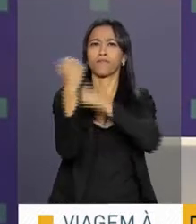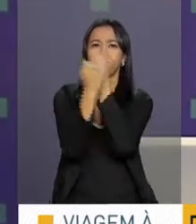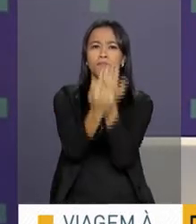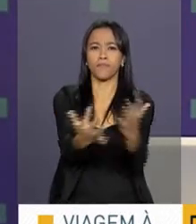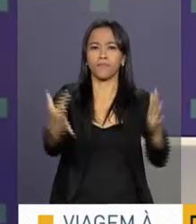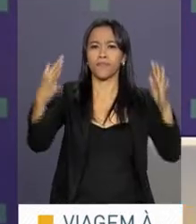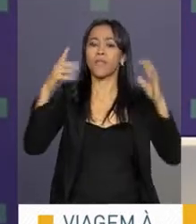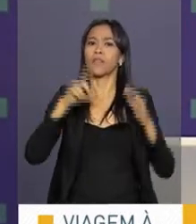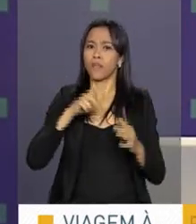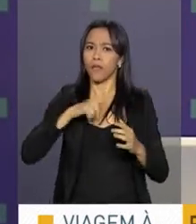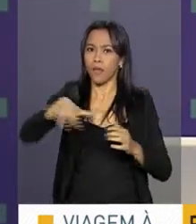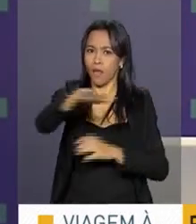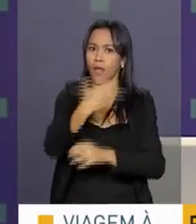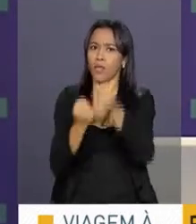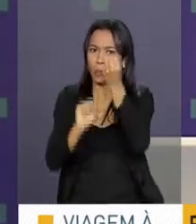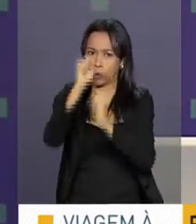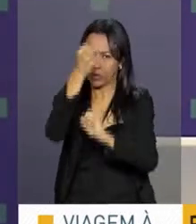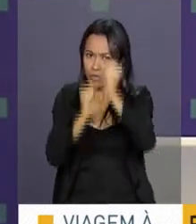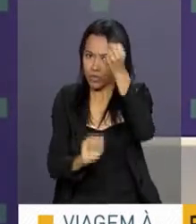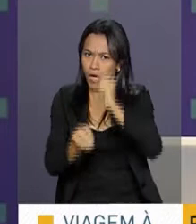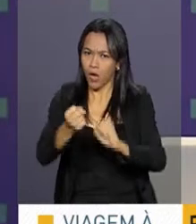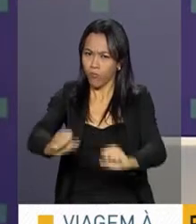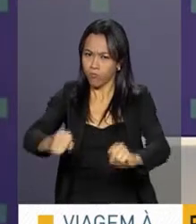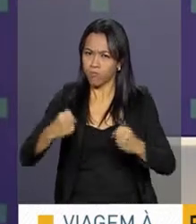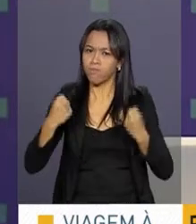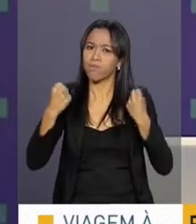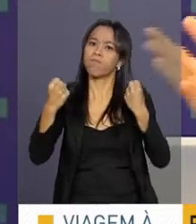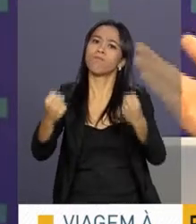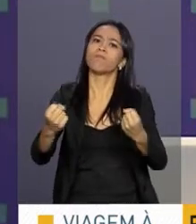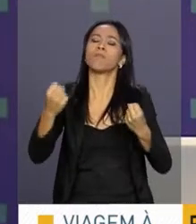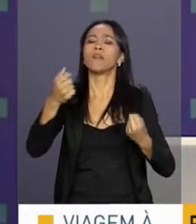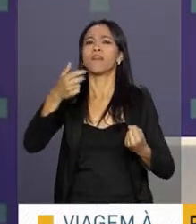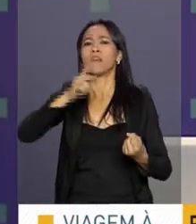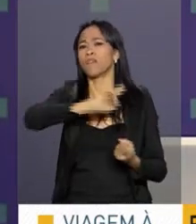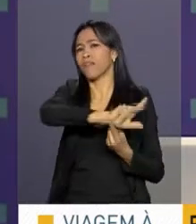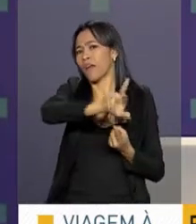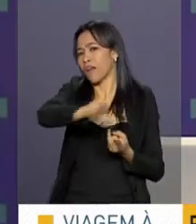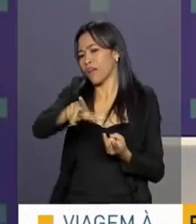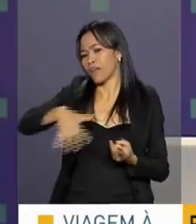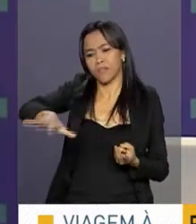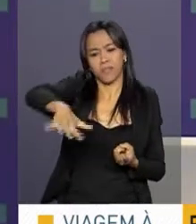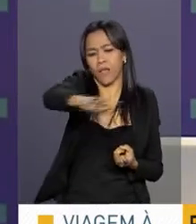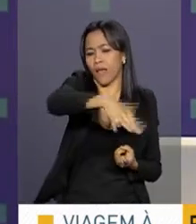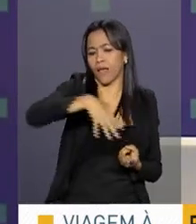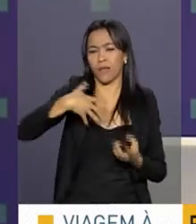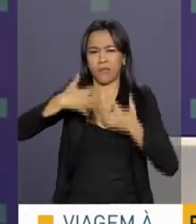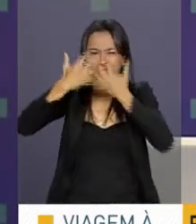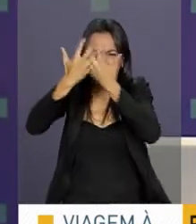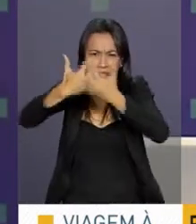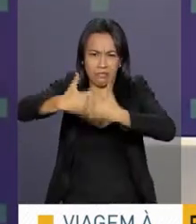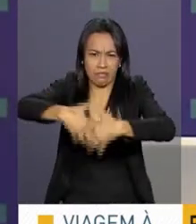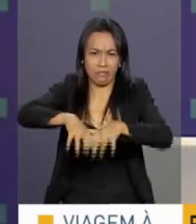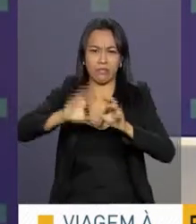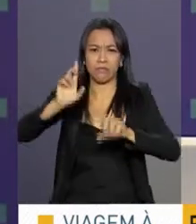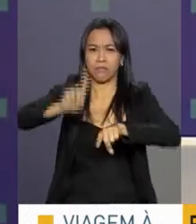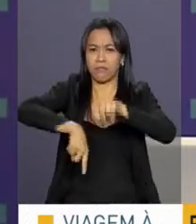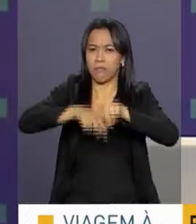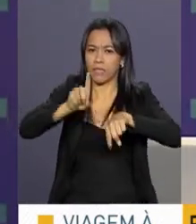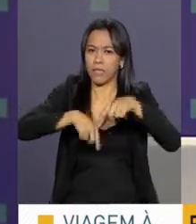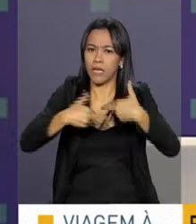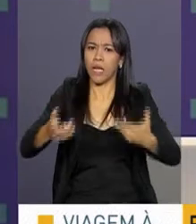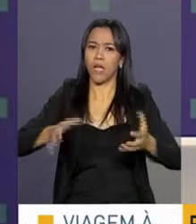competitivo, extenso, com uma indústria em vários setores, desde máquinas, equipamentos,